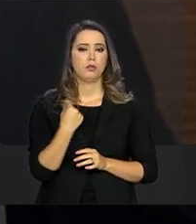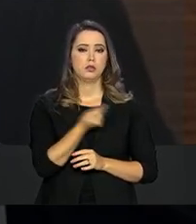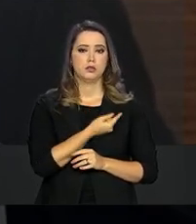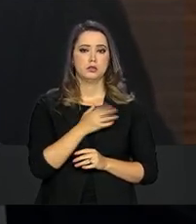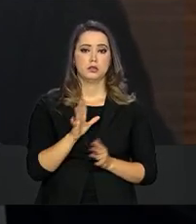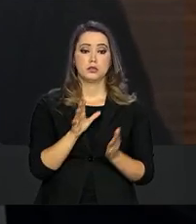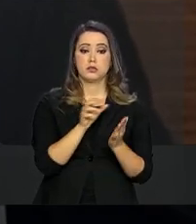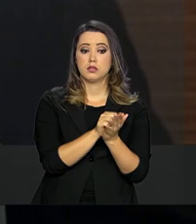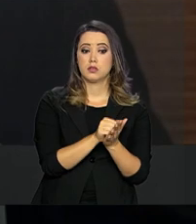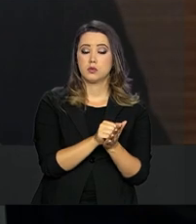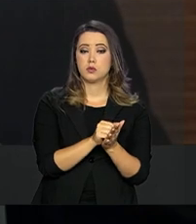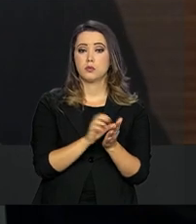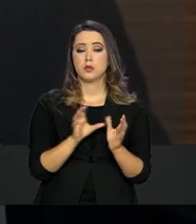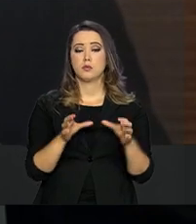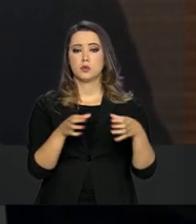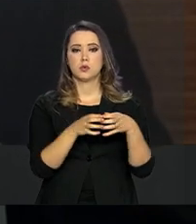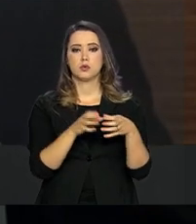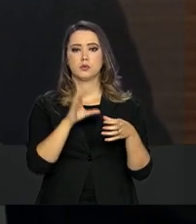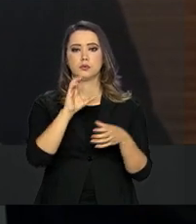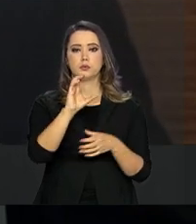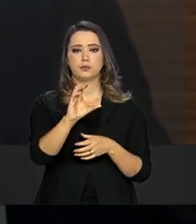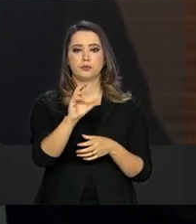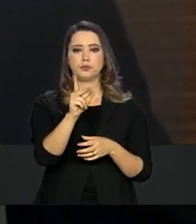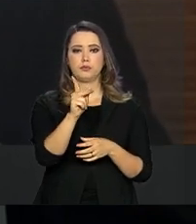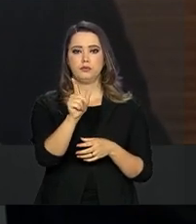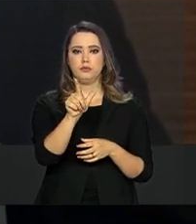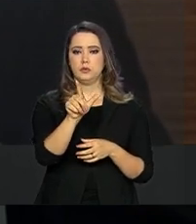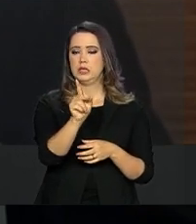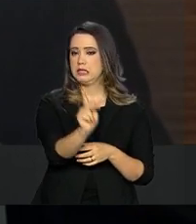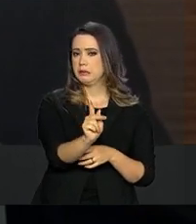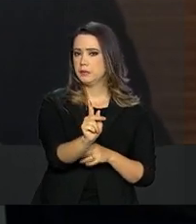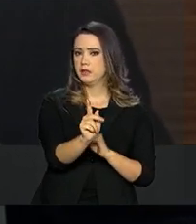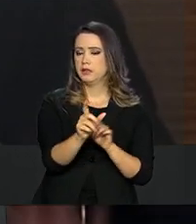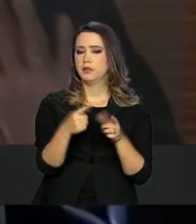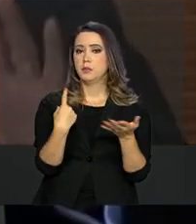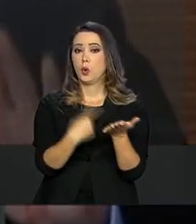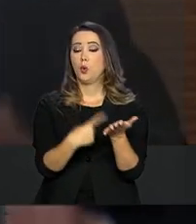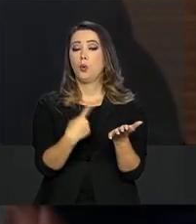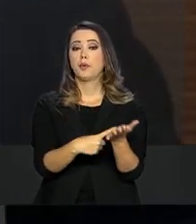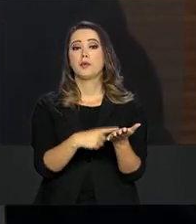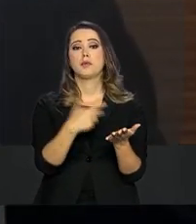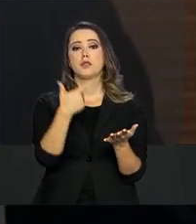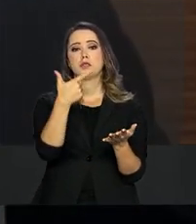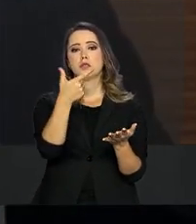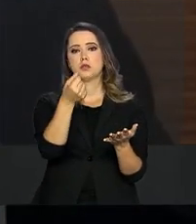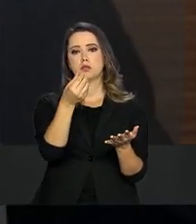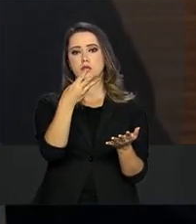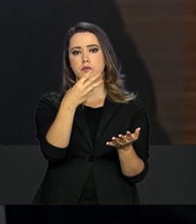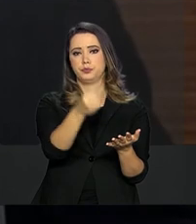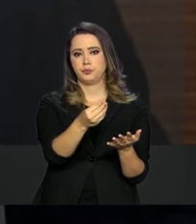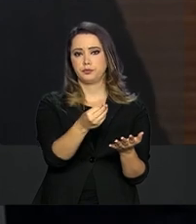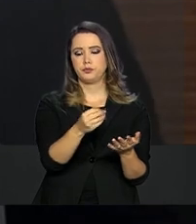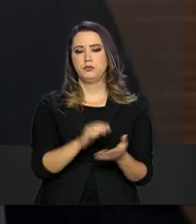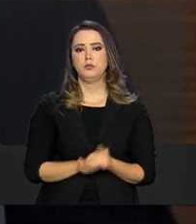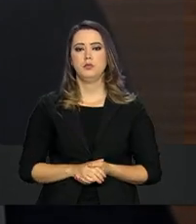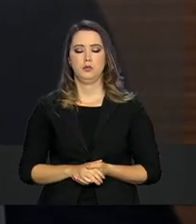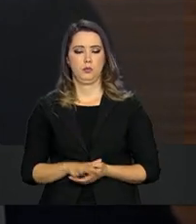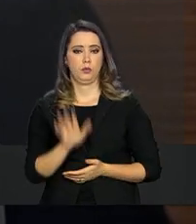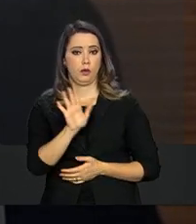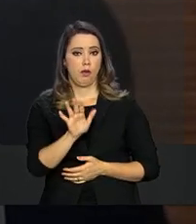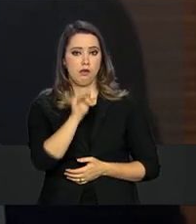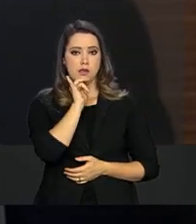assumimos a pauta 2030 para o desenvolvimento sustentável por exemplo na área da segurança alimentar e